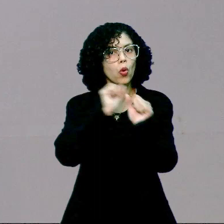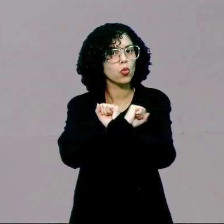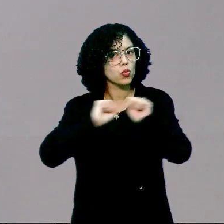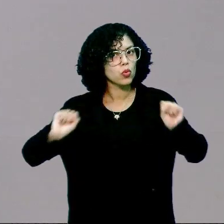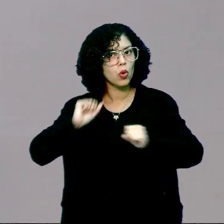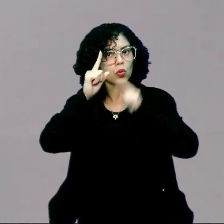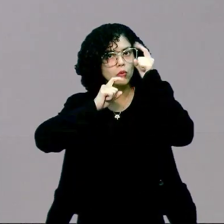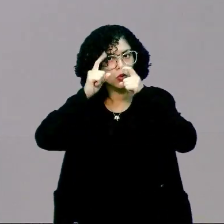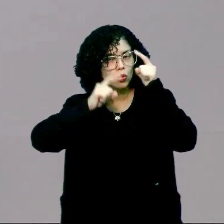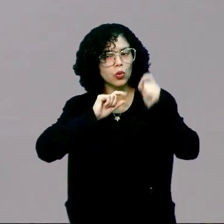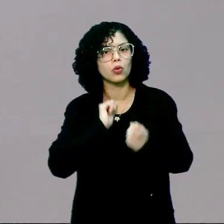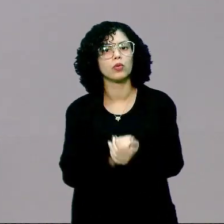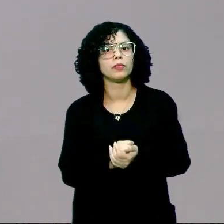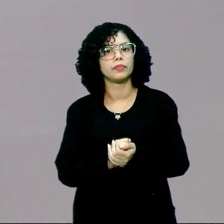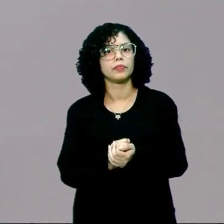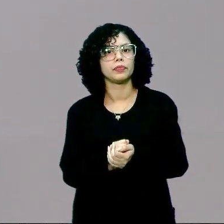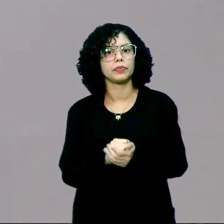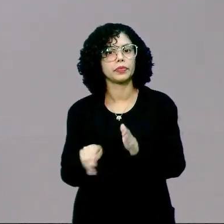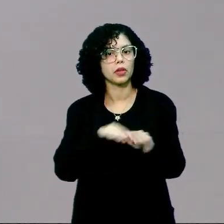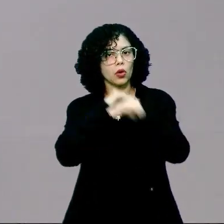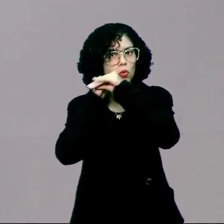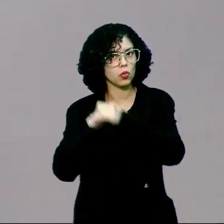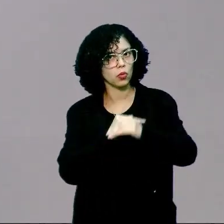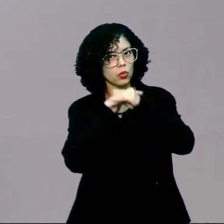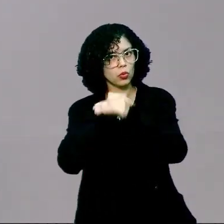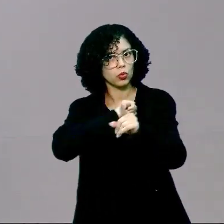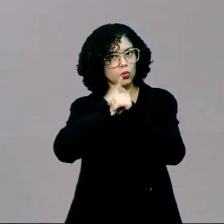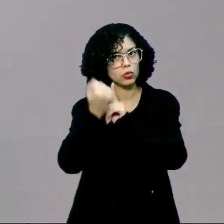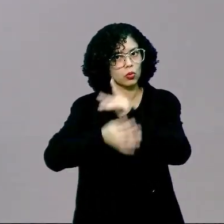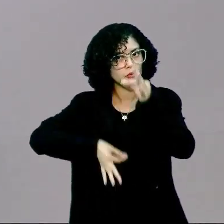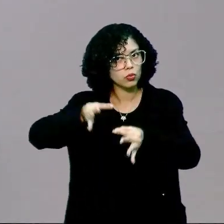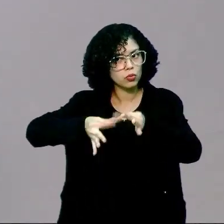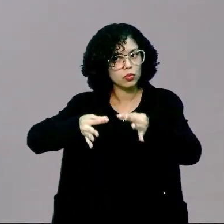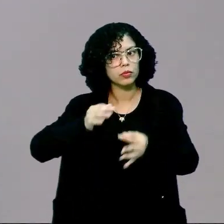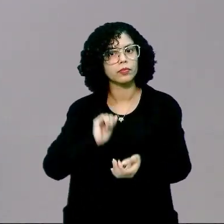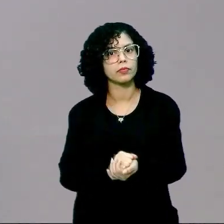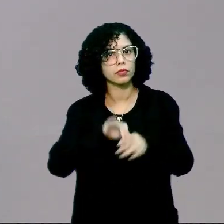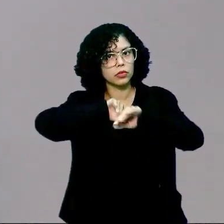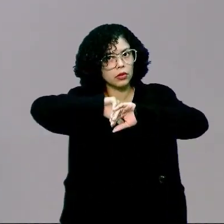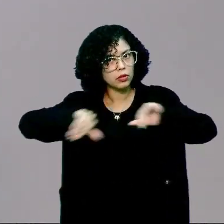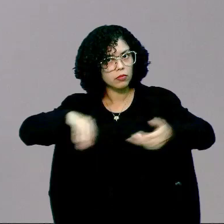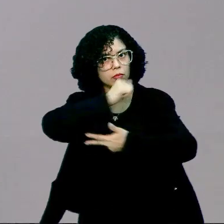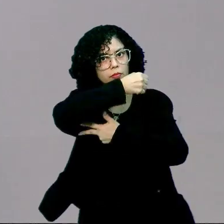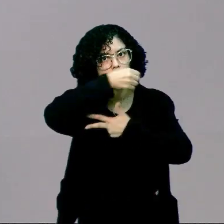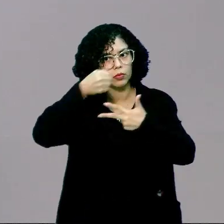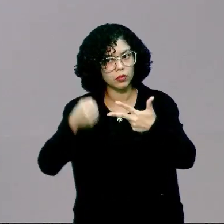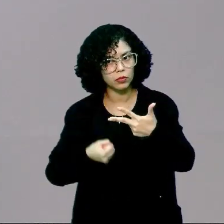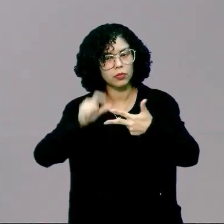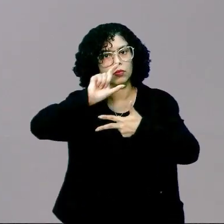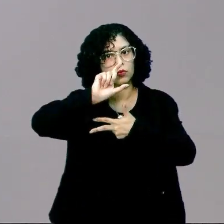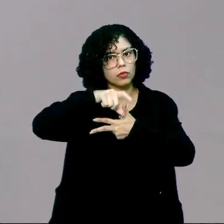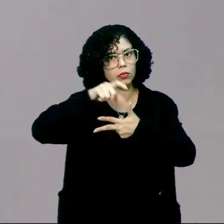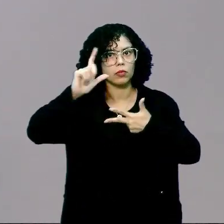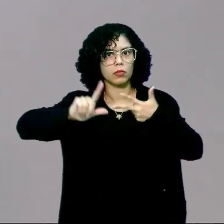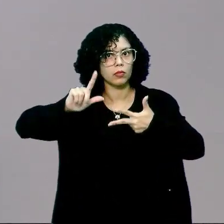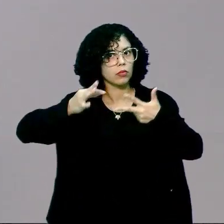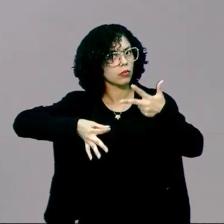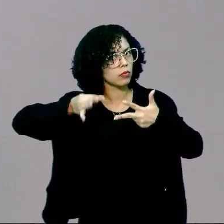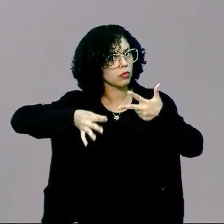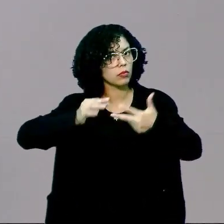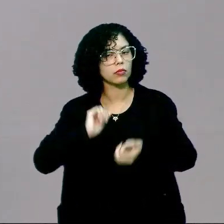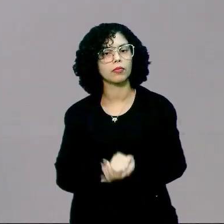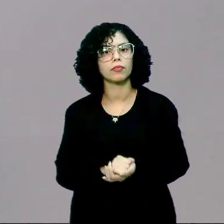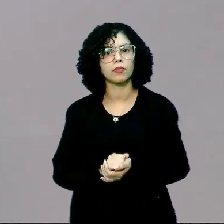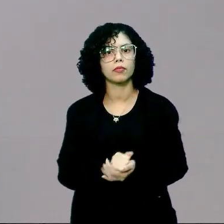liberdade de expressão, os ideais de igualdade social e justiça, a divisão dos poderes em executivo, legislativo e